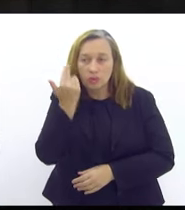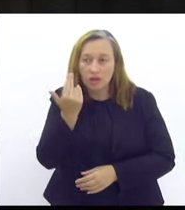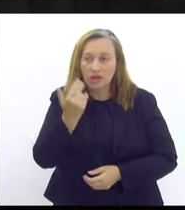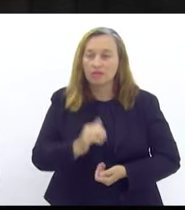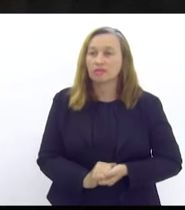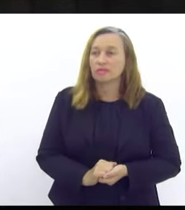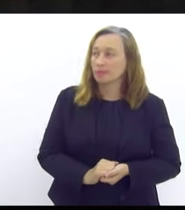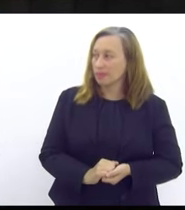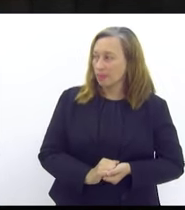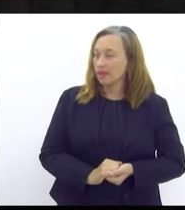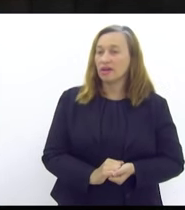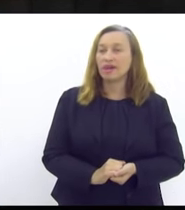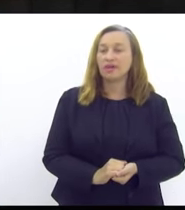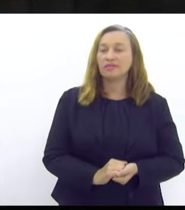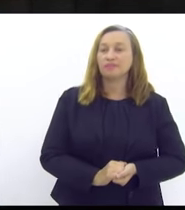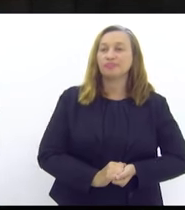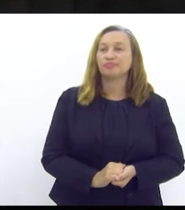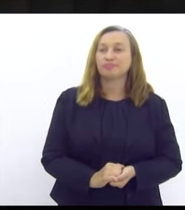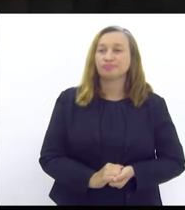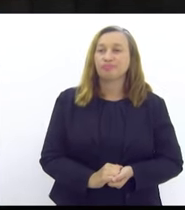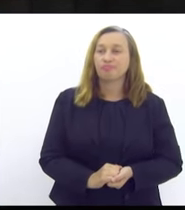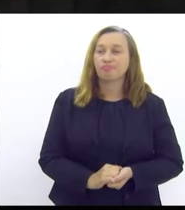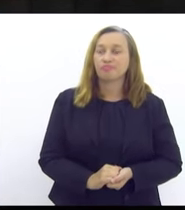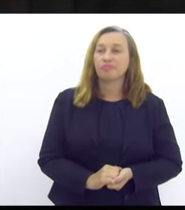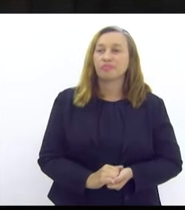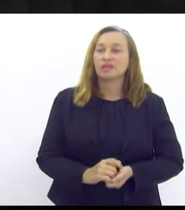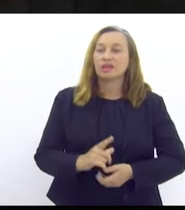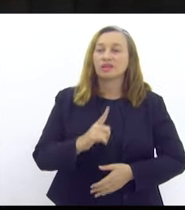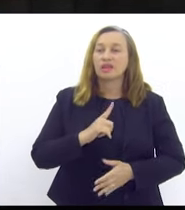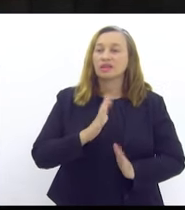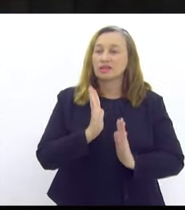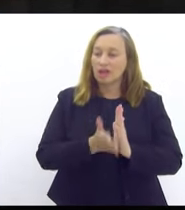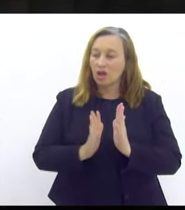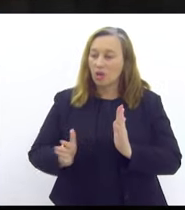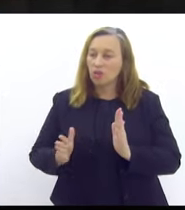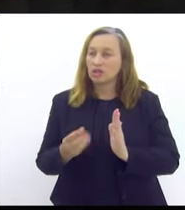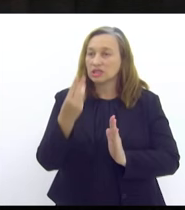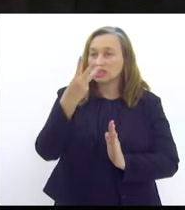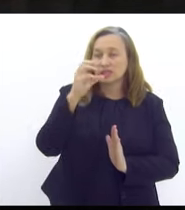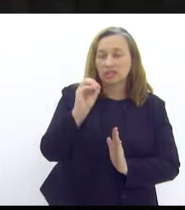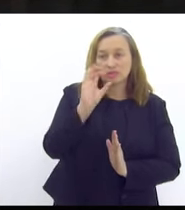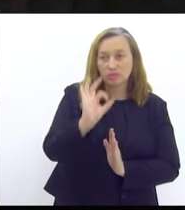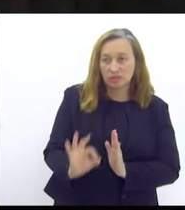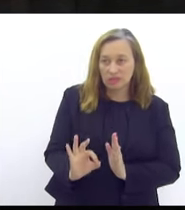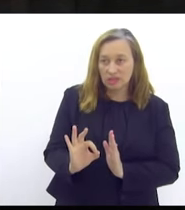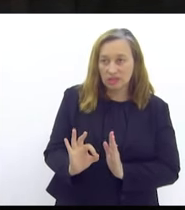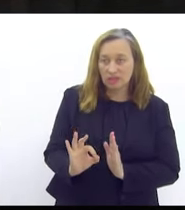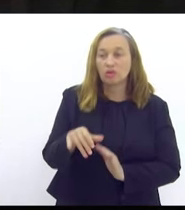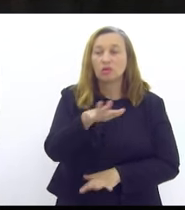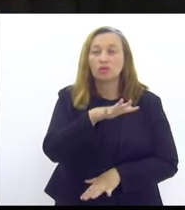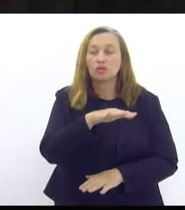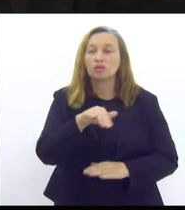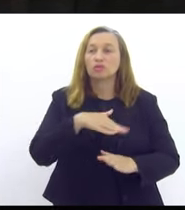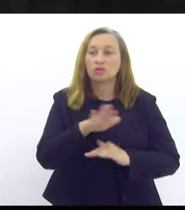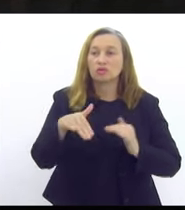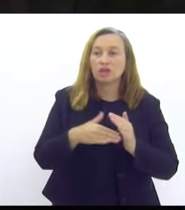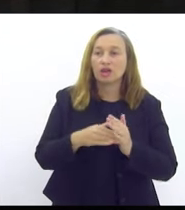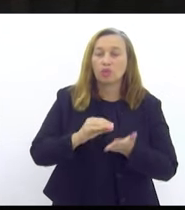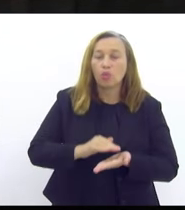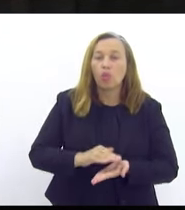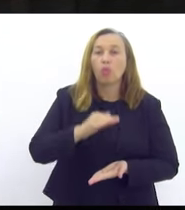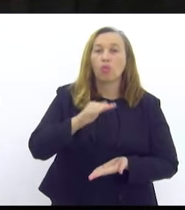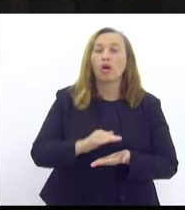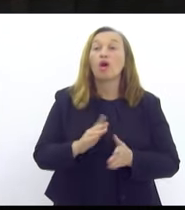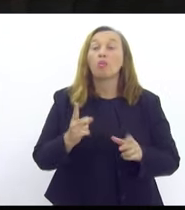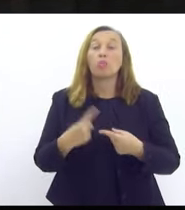de recuperação de hidrocarbonetos, tenha sido na ordem de até 30% do total do volume produzido. Porque